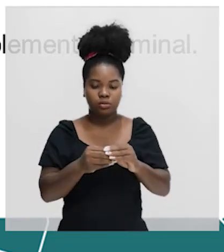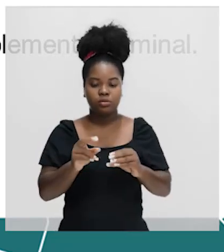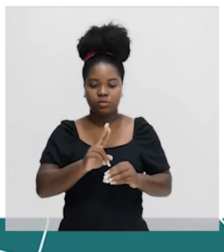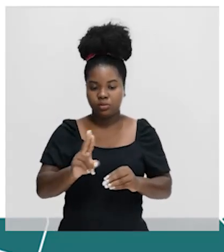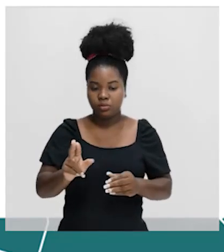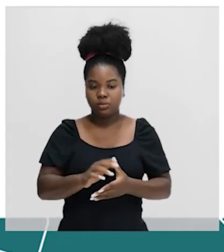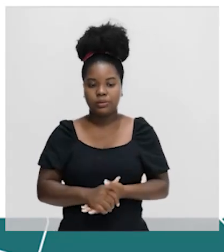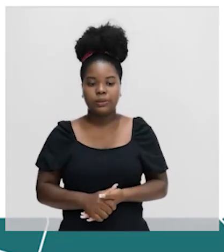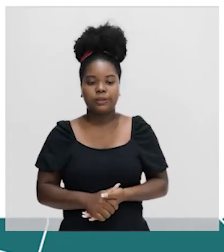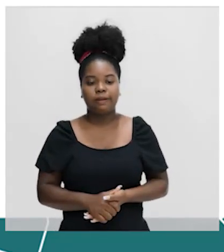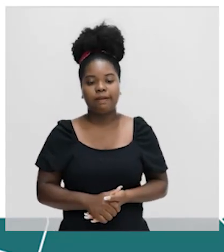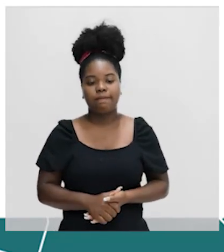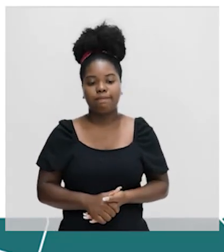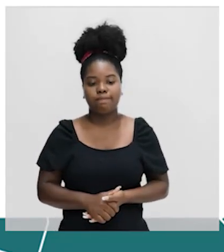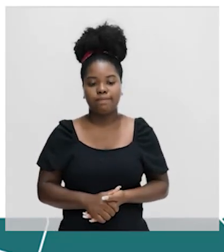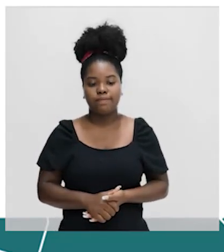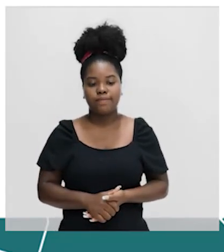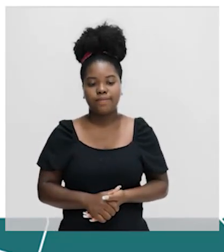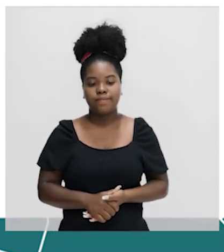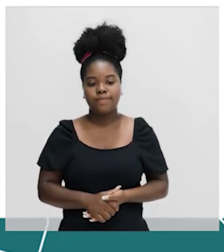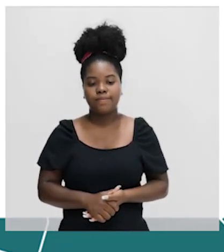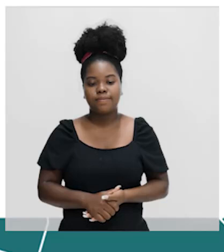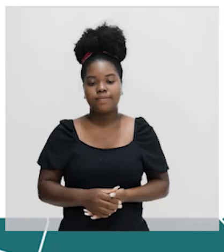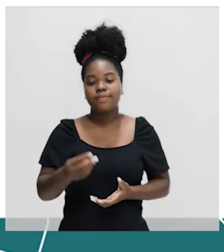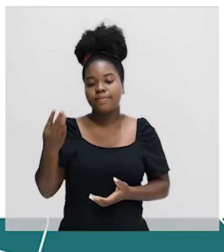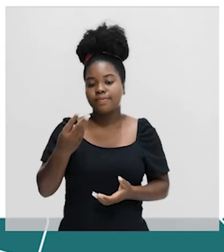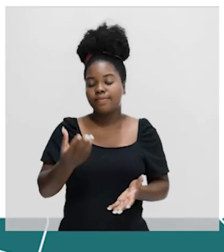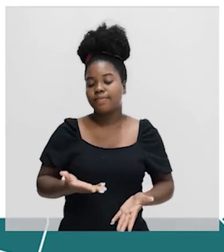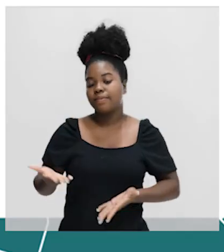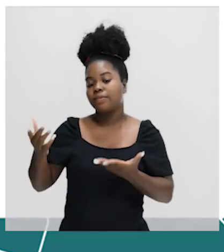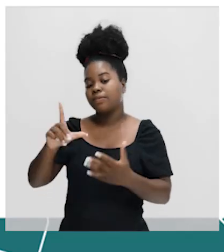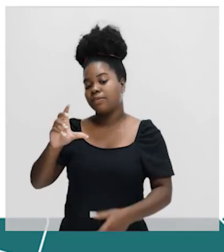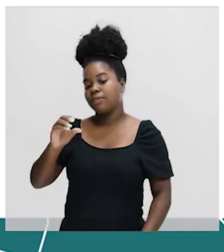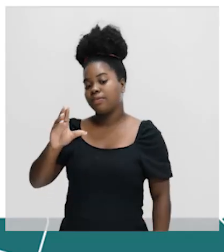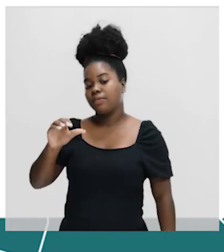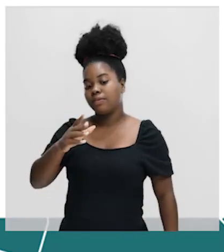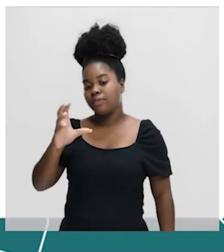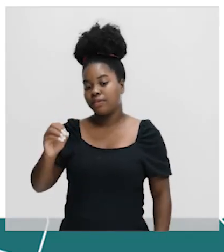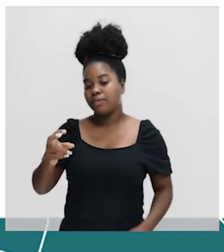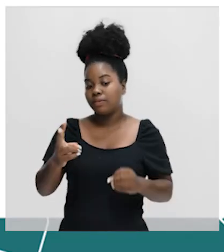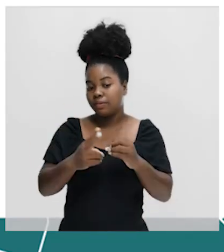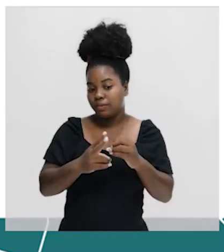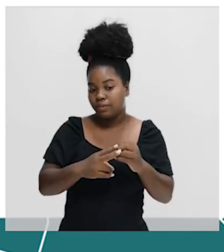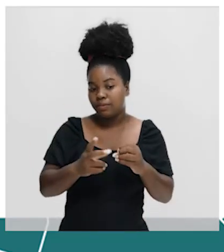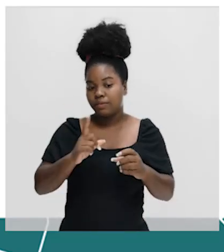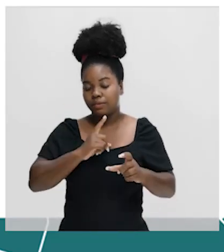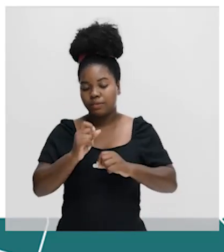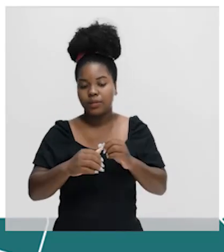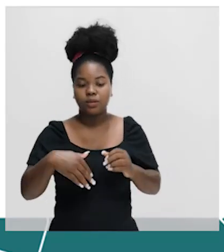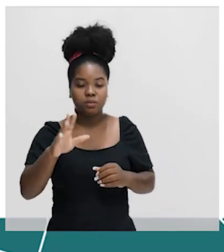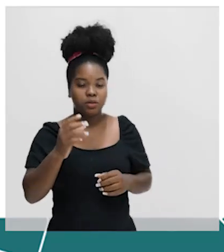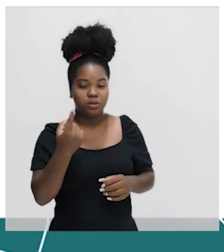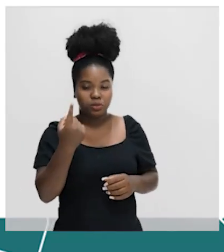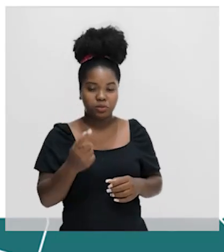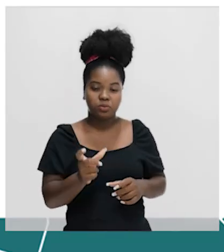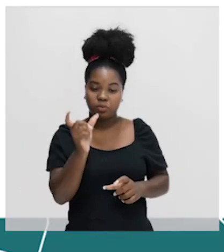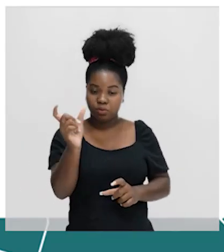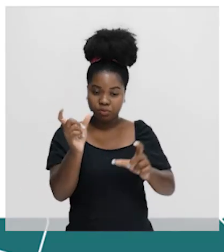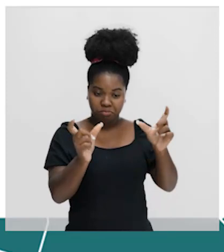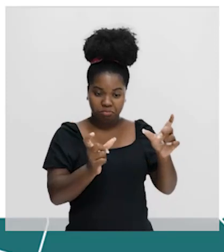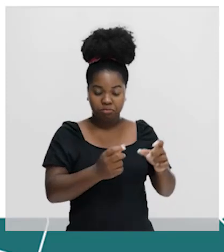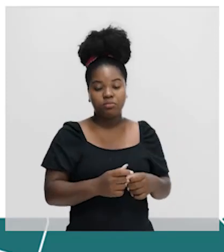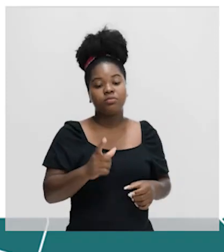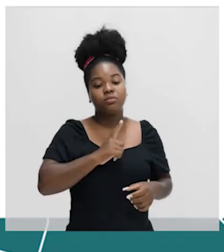nominal. Quando fazem parte de uma locução verbal, né? Quando nós temos aí mais de uma palavra com esse valor de